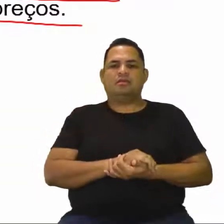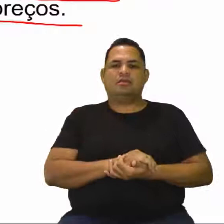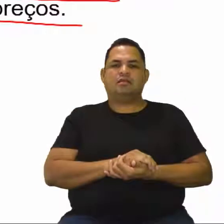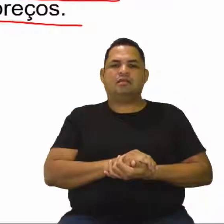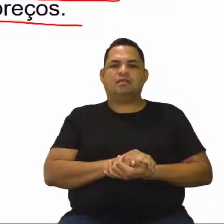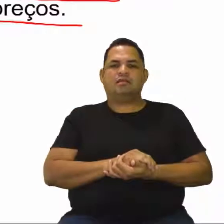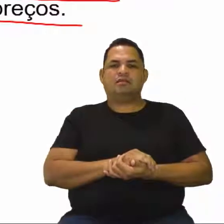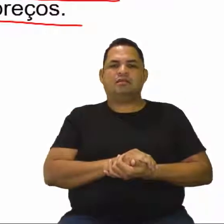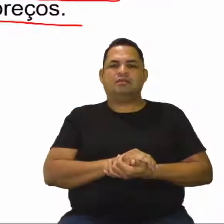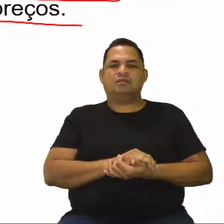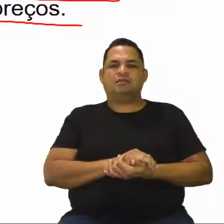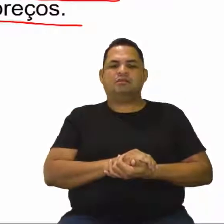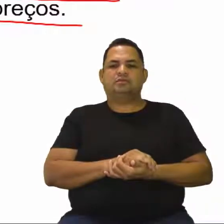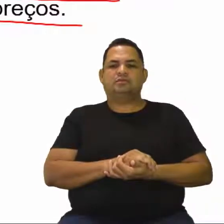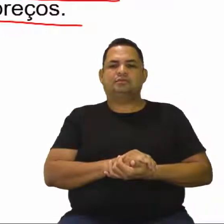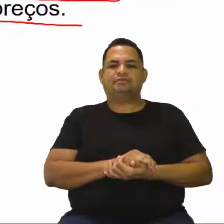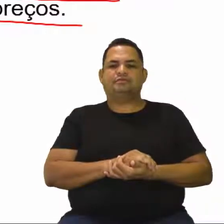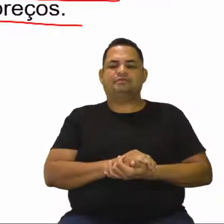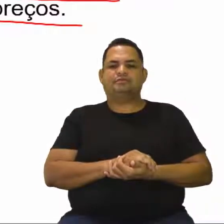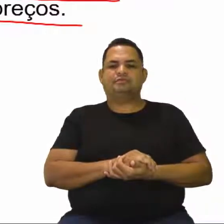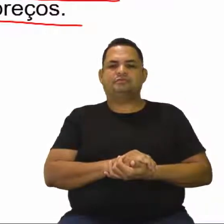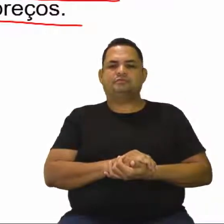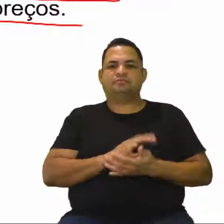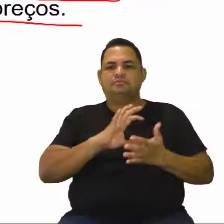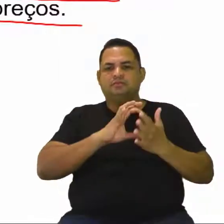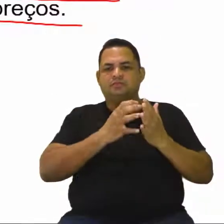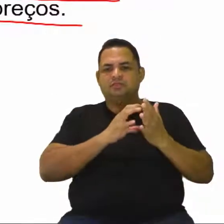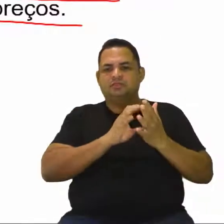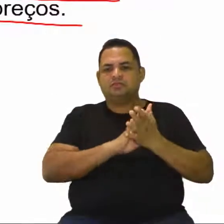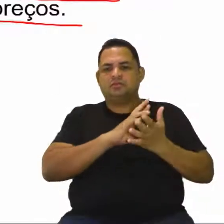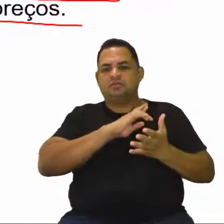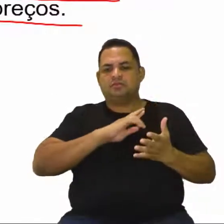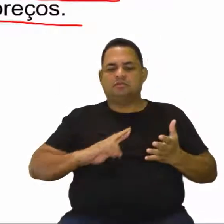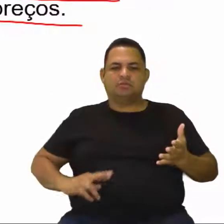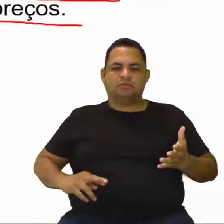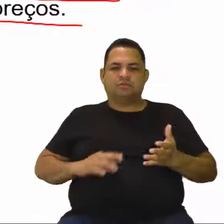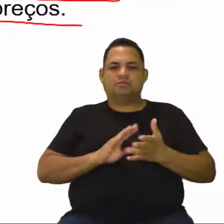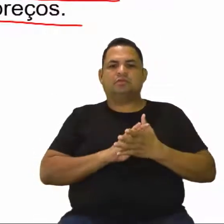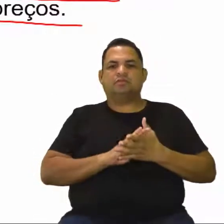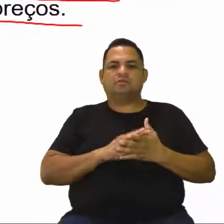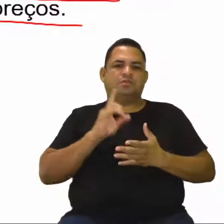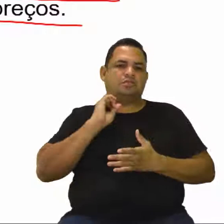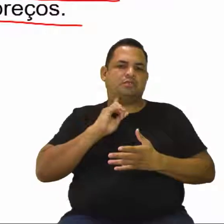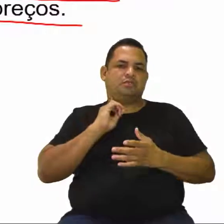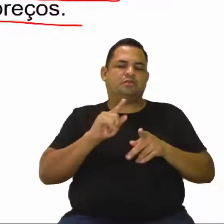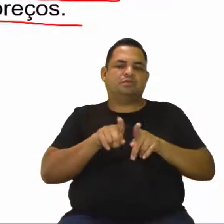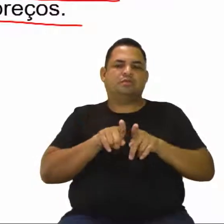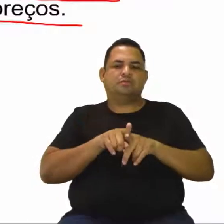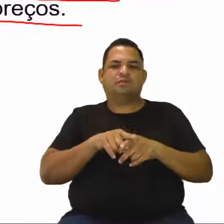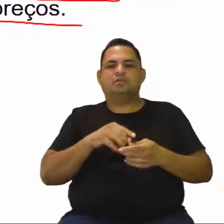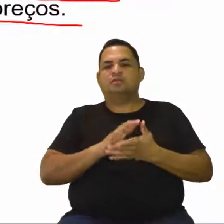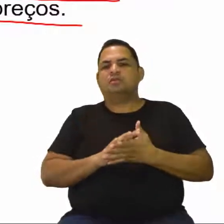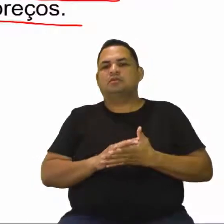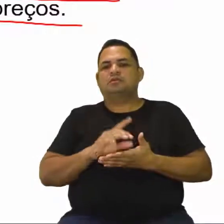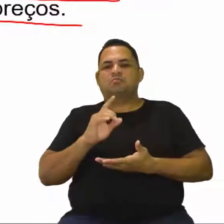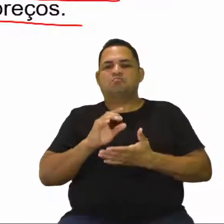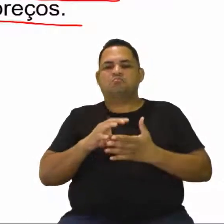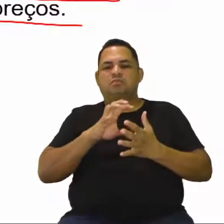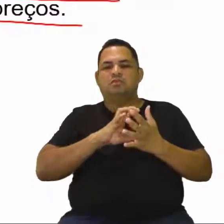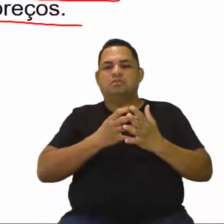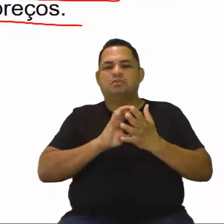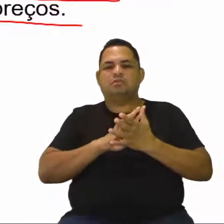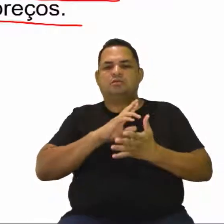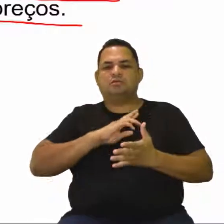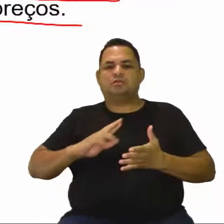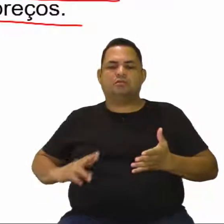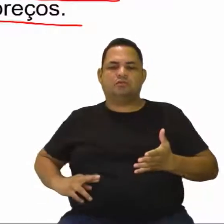O Partido Republicano Mineiro e o Partido Republicano Paulista, o PRP e o PRM. Nós estamos vivendo aí a época da política do café